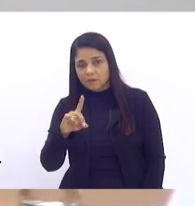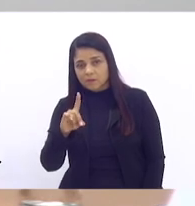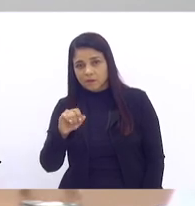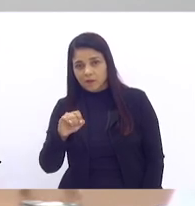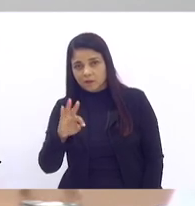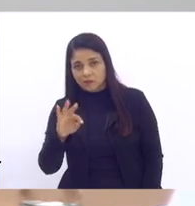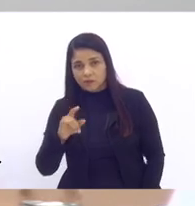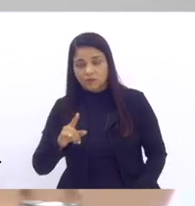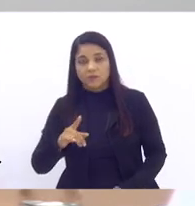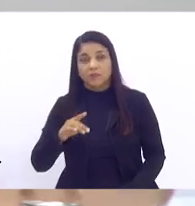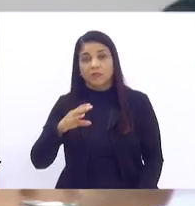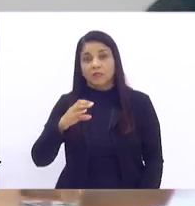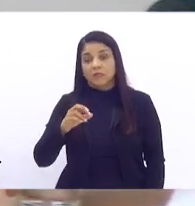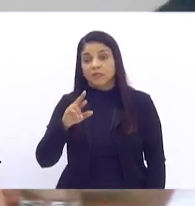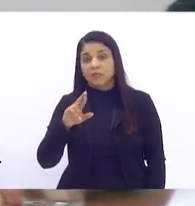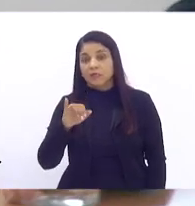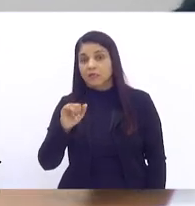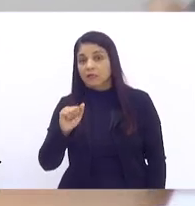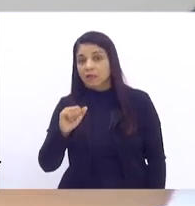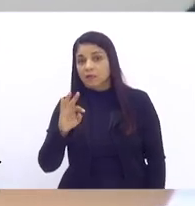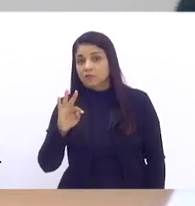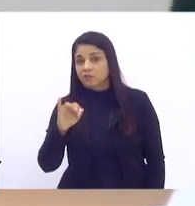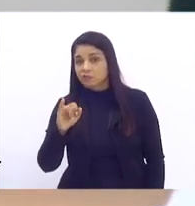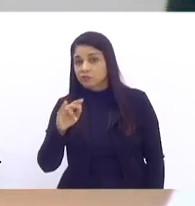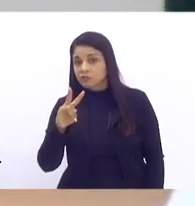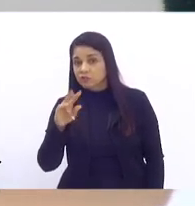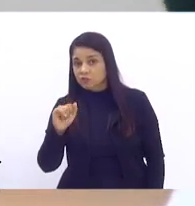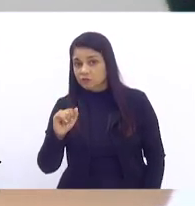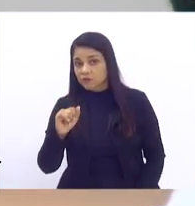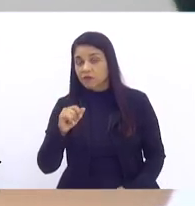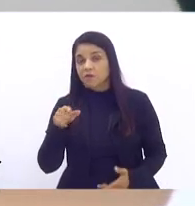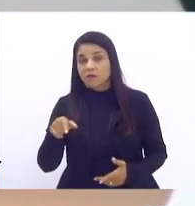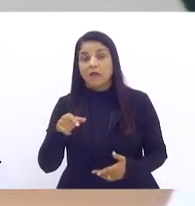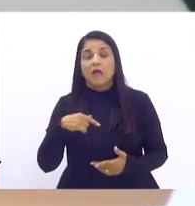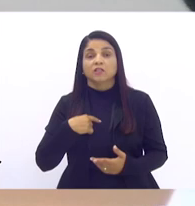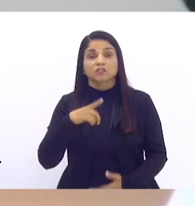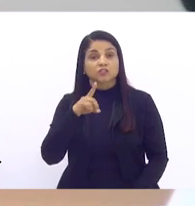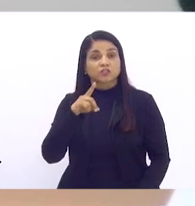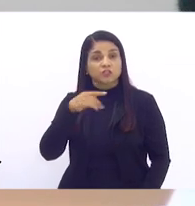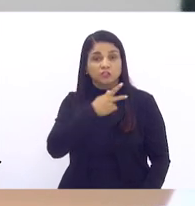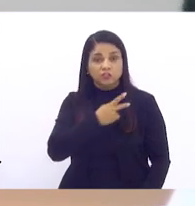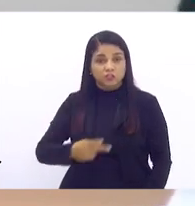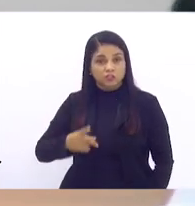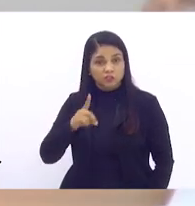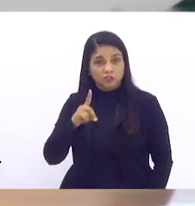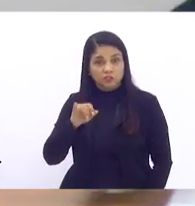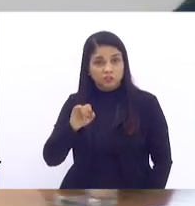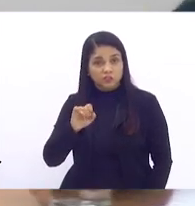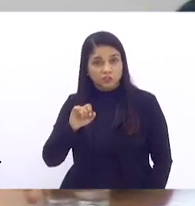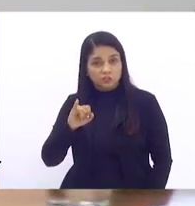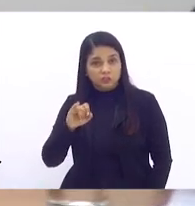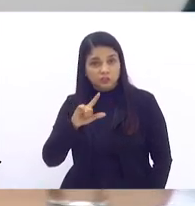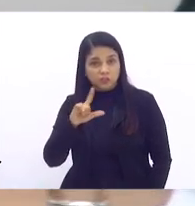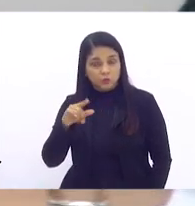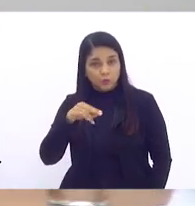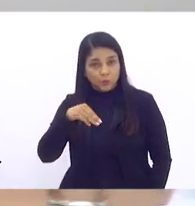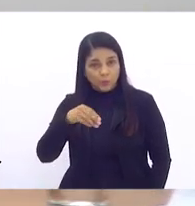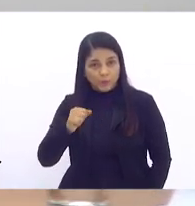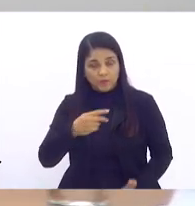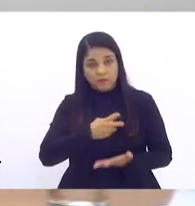isso foi o impeachment da Dilma onde se fala em despesas condicionadas